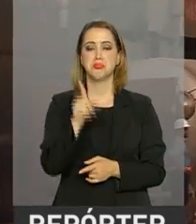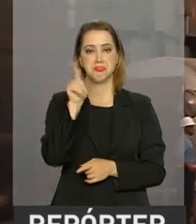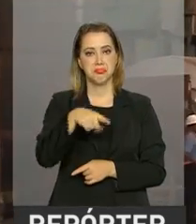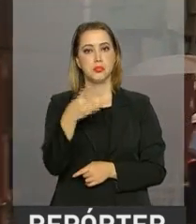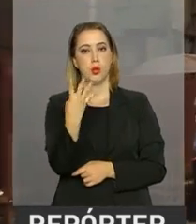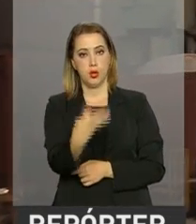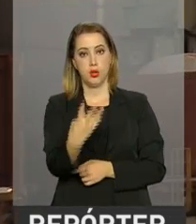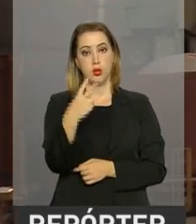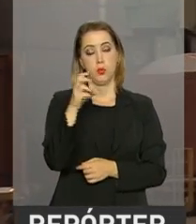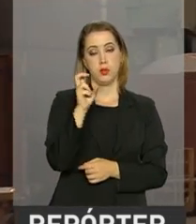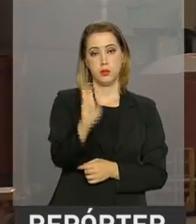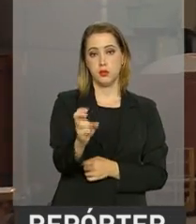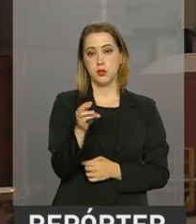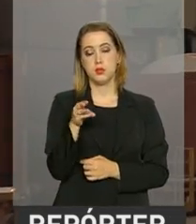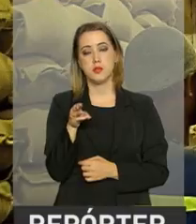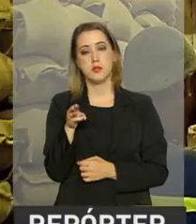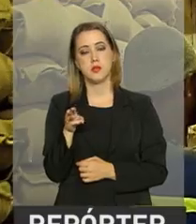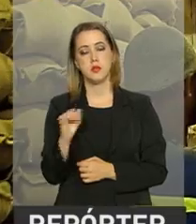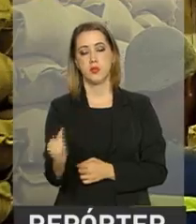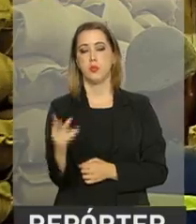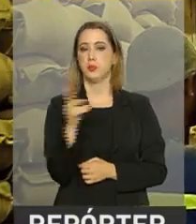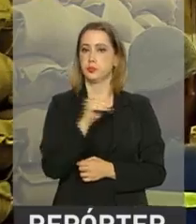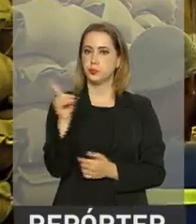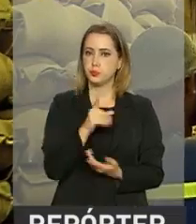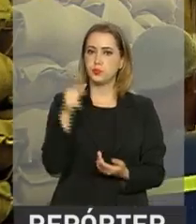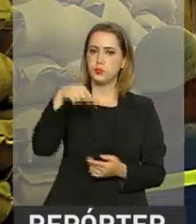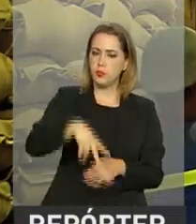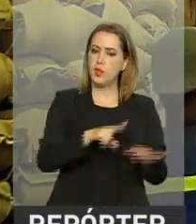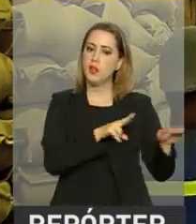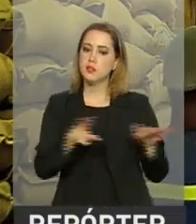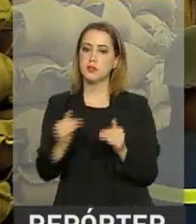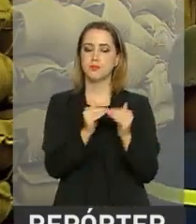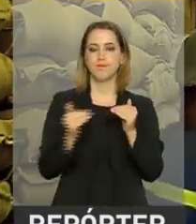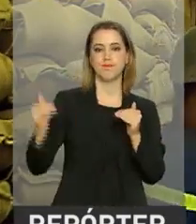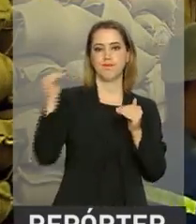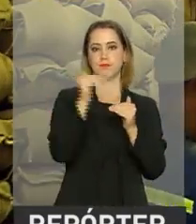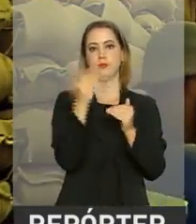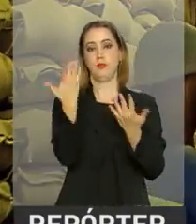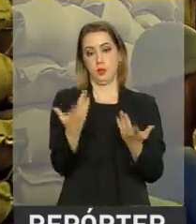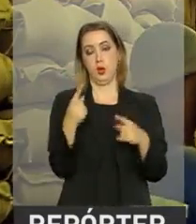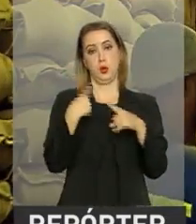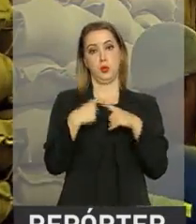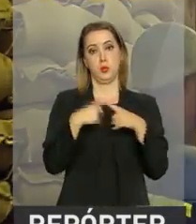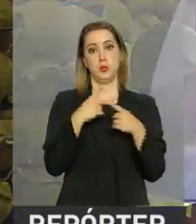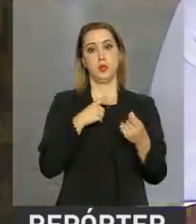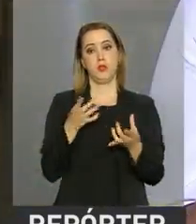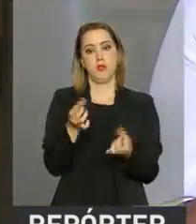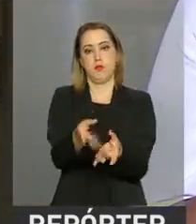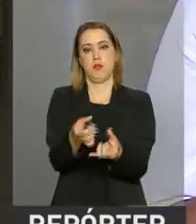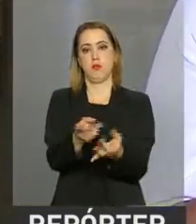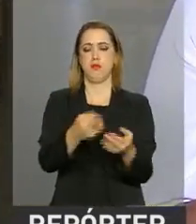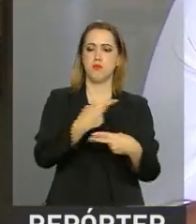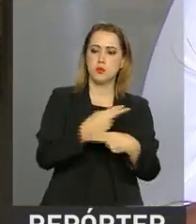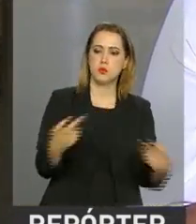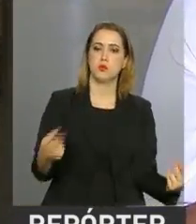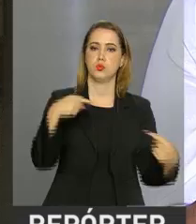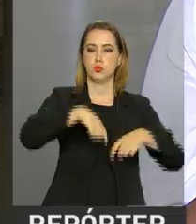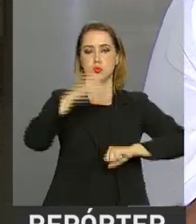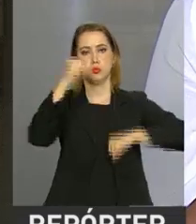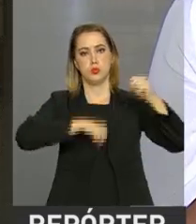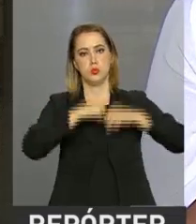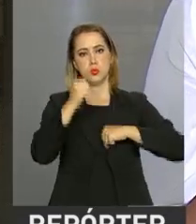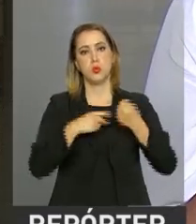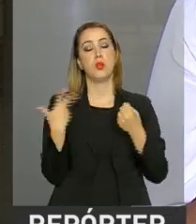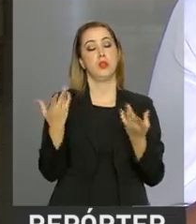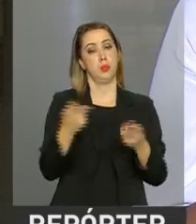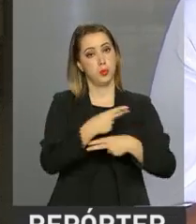de Dólares nessa terceira semana as exportações cresceram sobretudo por causa do aumento da venda de produtos manufaturados e de produtos